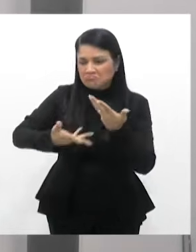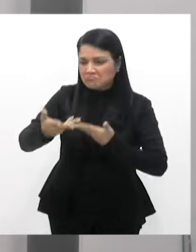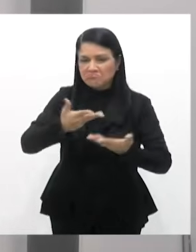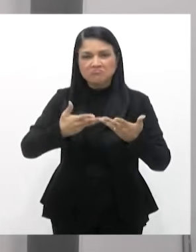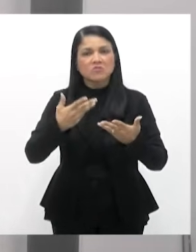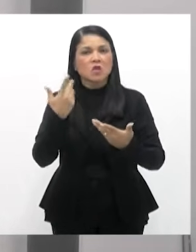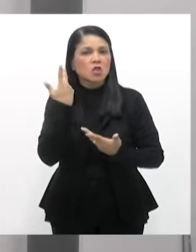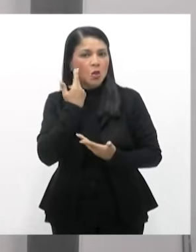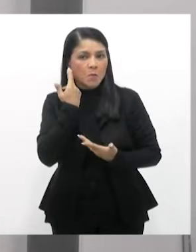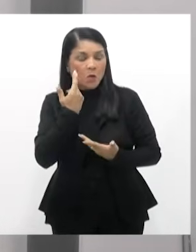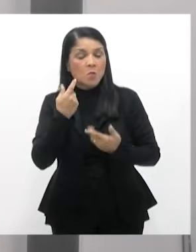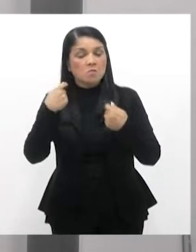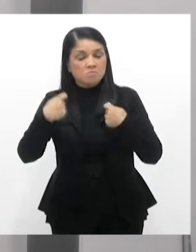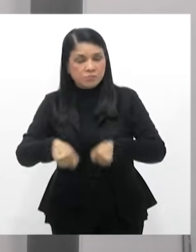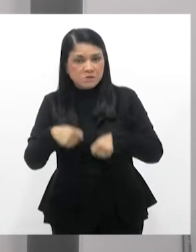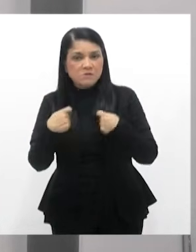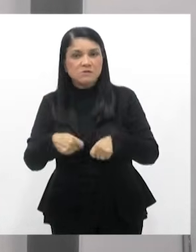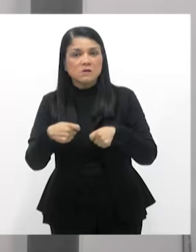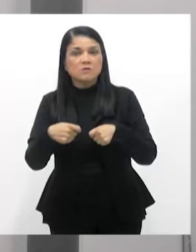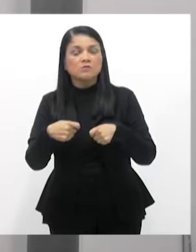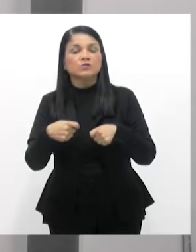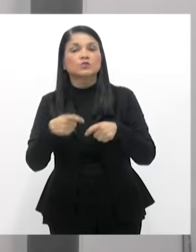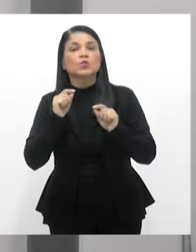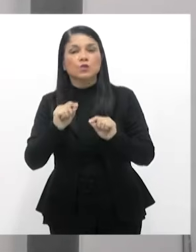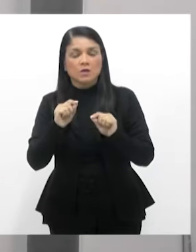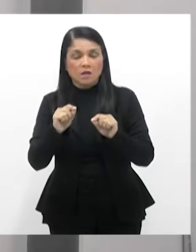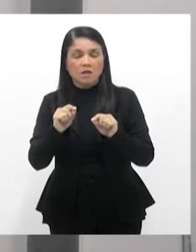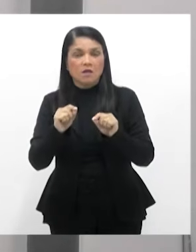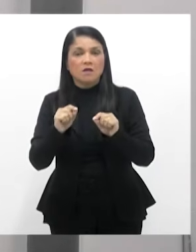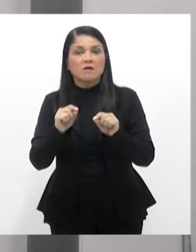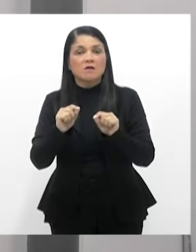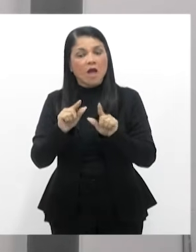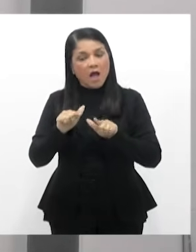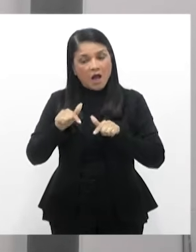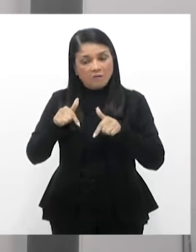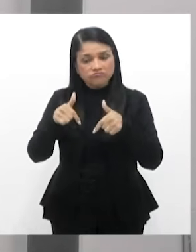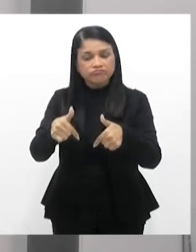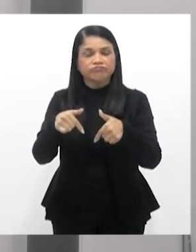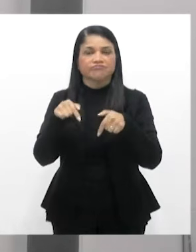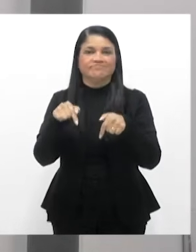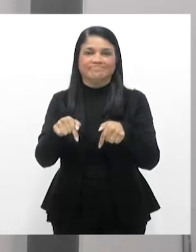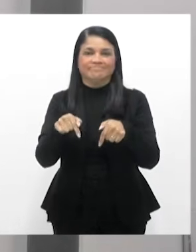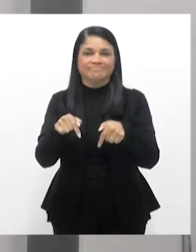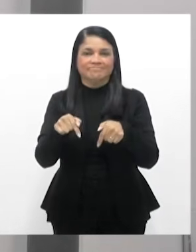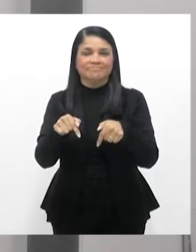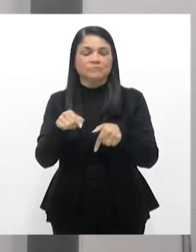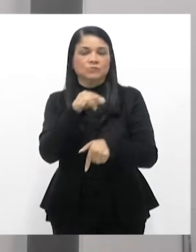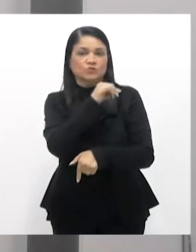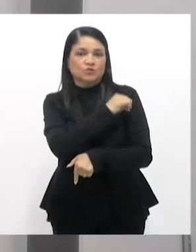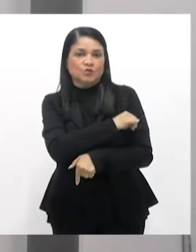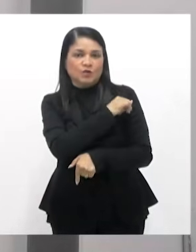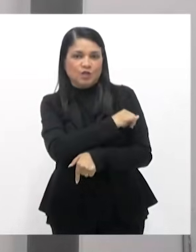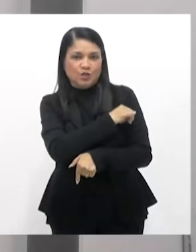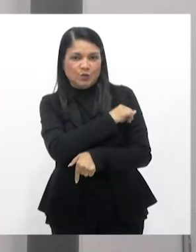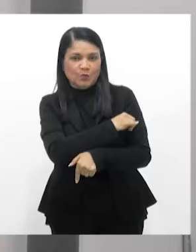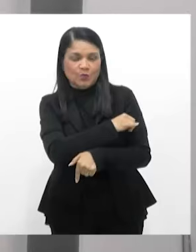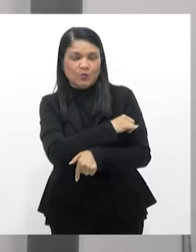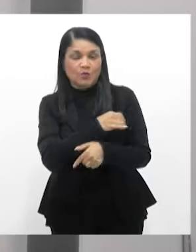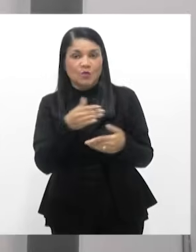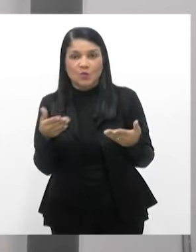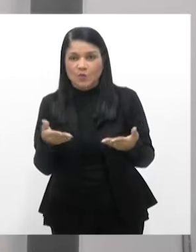só precisa suprir a lacuna, um hiato, um vazio legal que existe no Rio de Janeiro hoje. Simples e